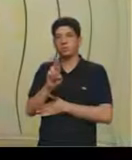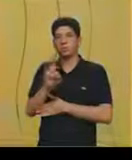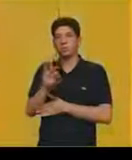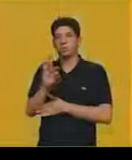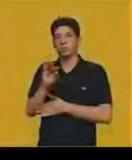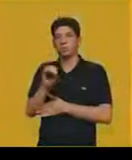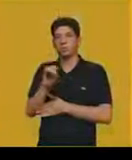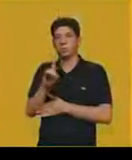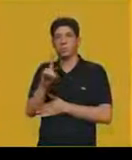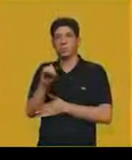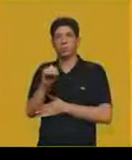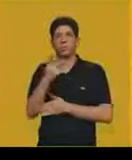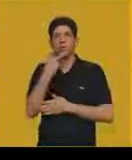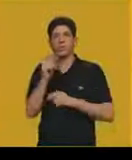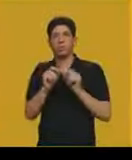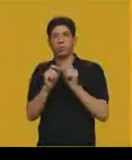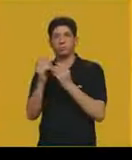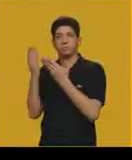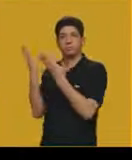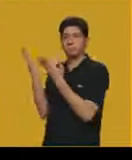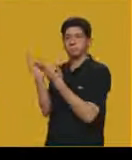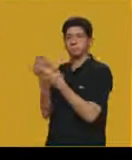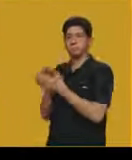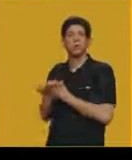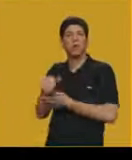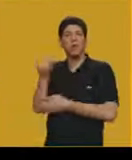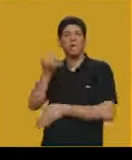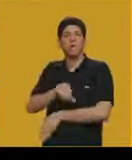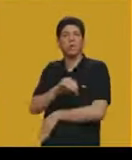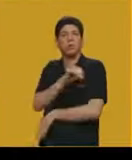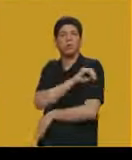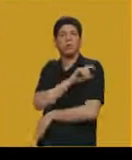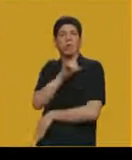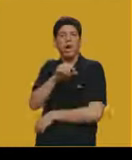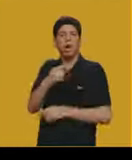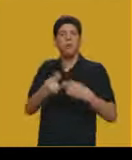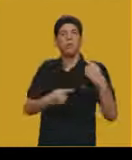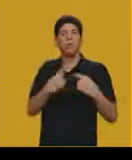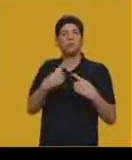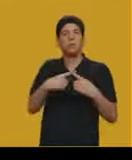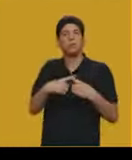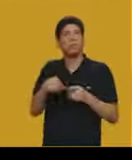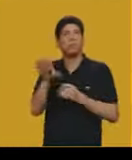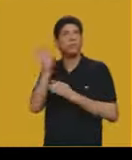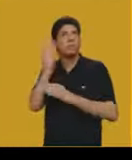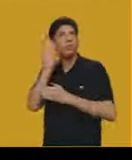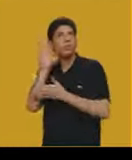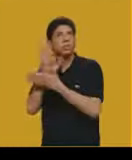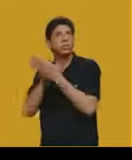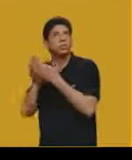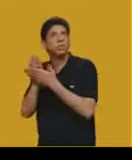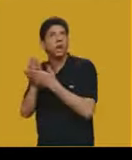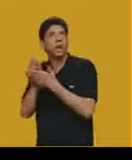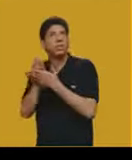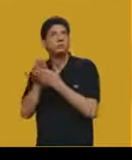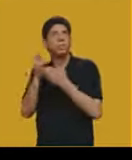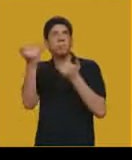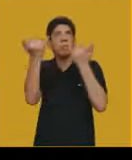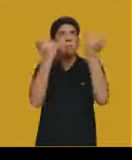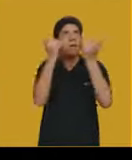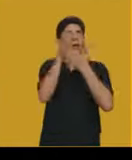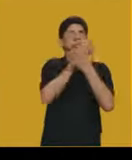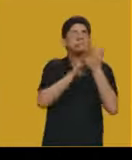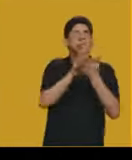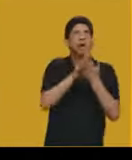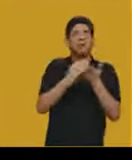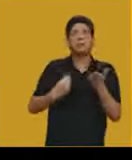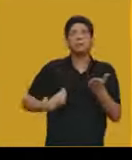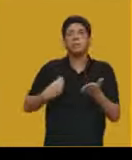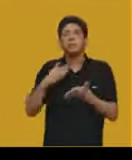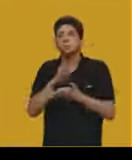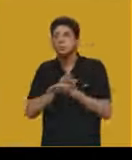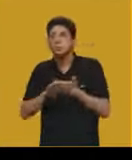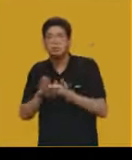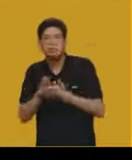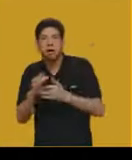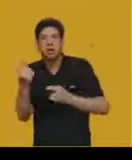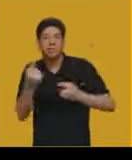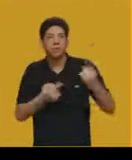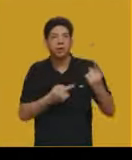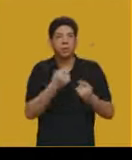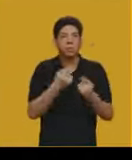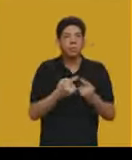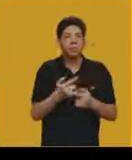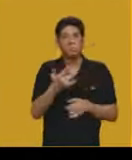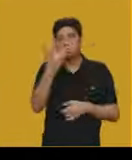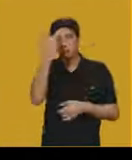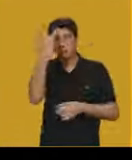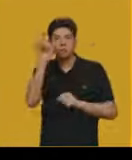o pior analfabeto é o analfabeto político ele não ouve não fala nem participa dos acontecimentos políticos ele